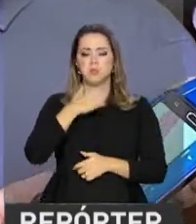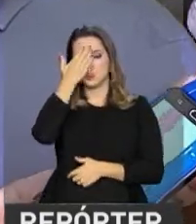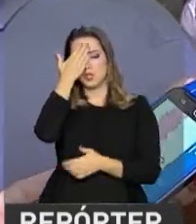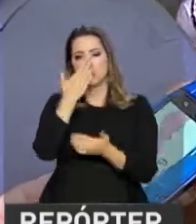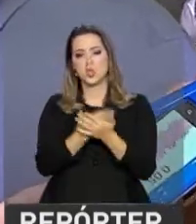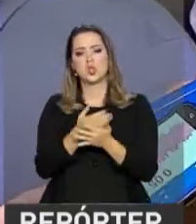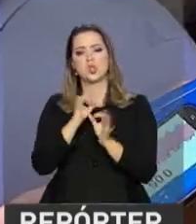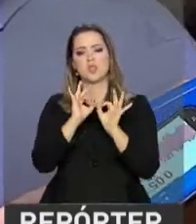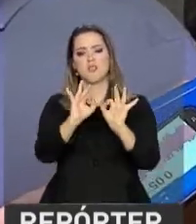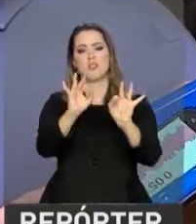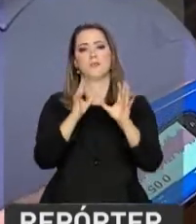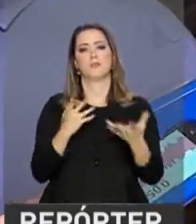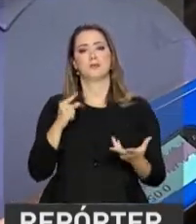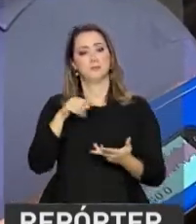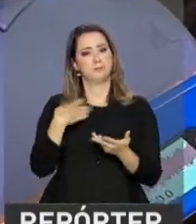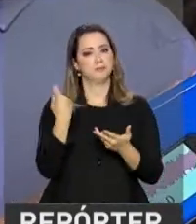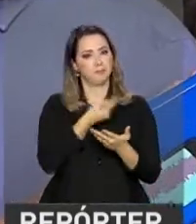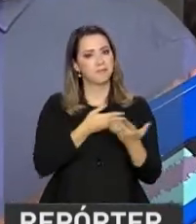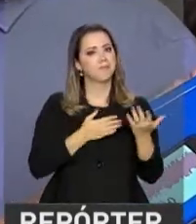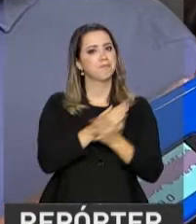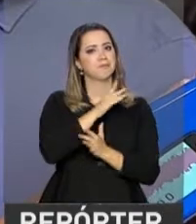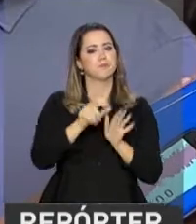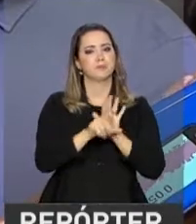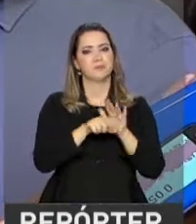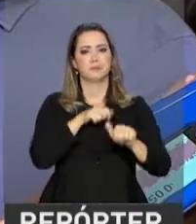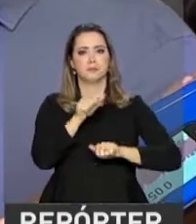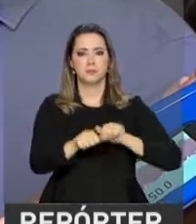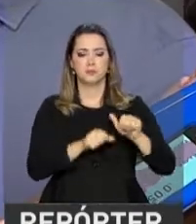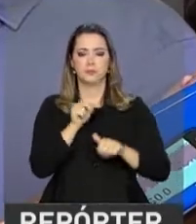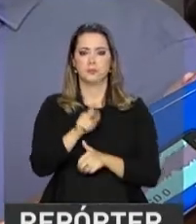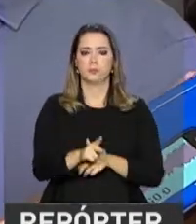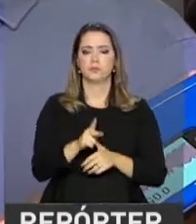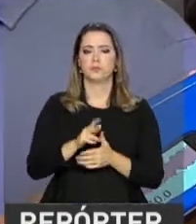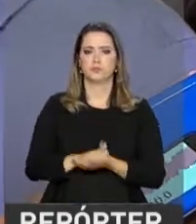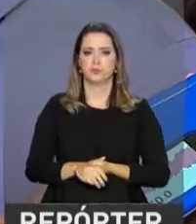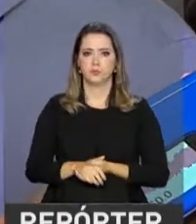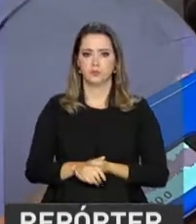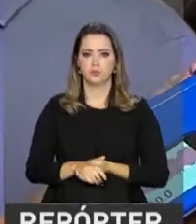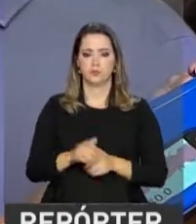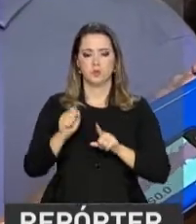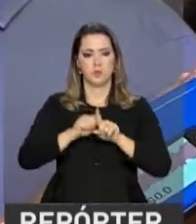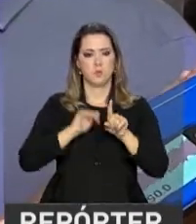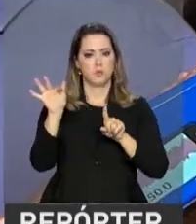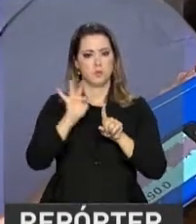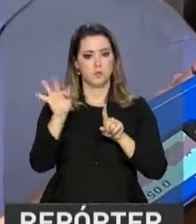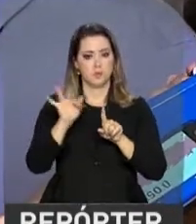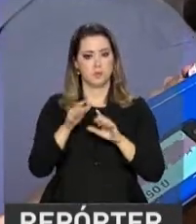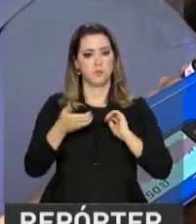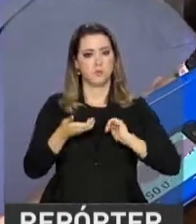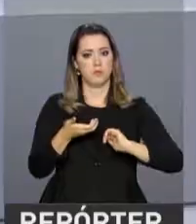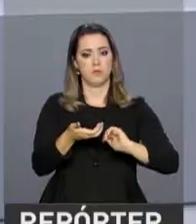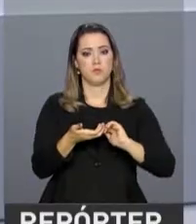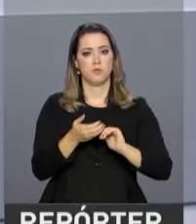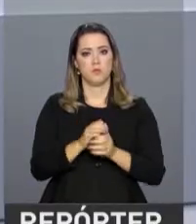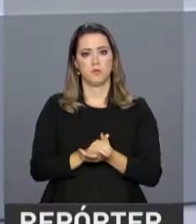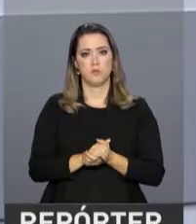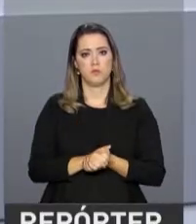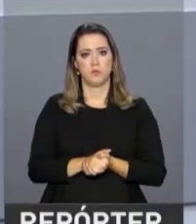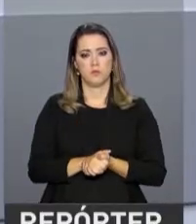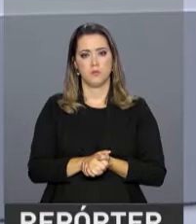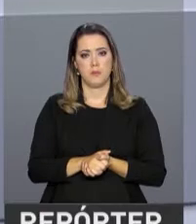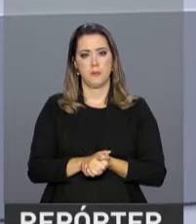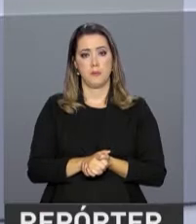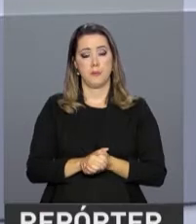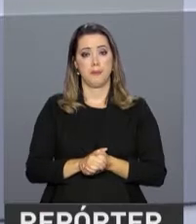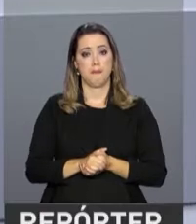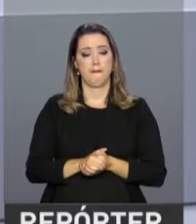e até certo de que nós aprovaremos essa reforma no mês de fevereiro na câmara dos deputados o